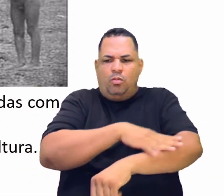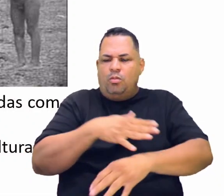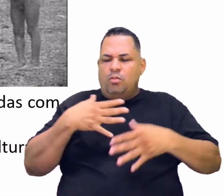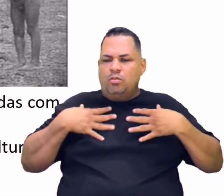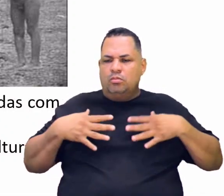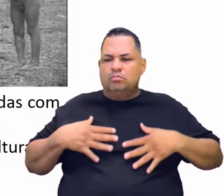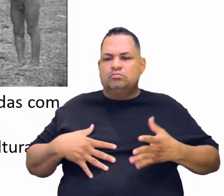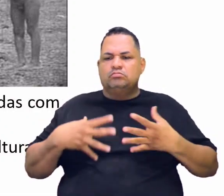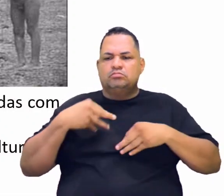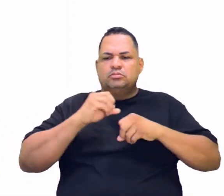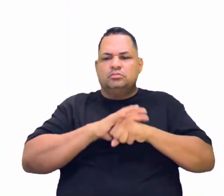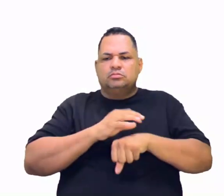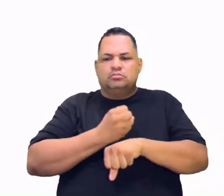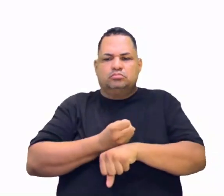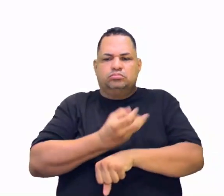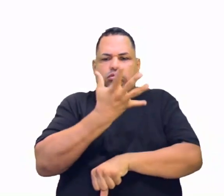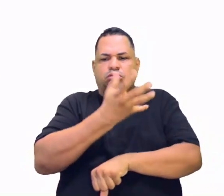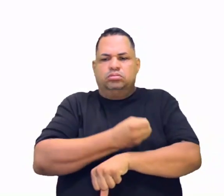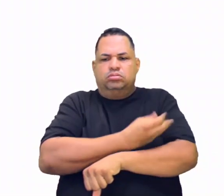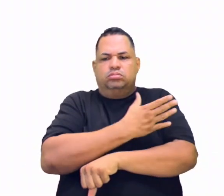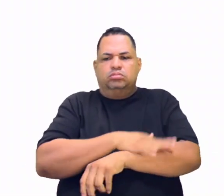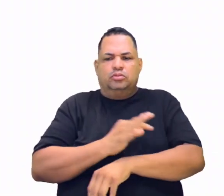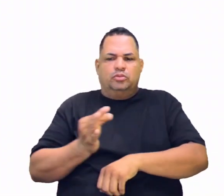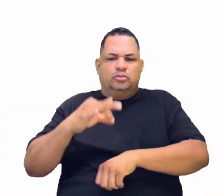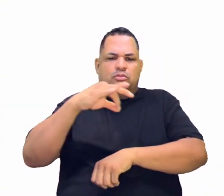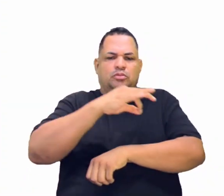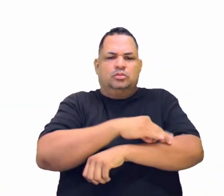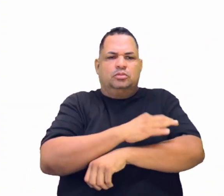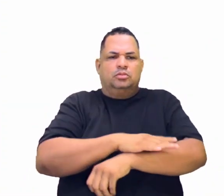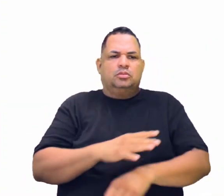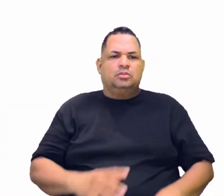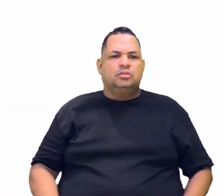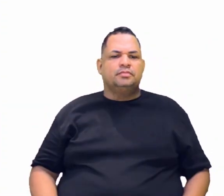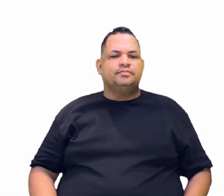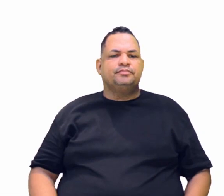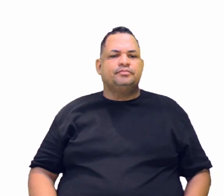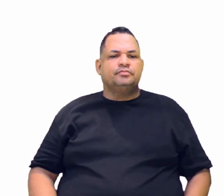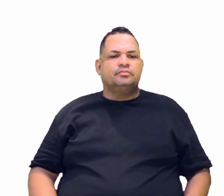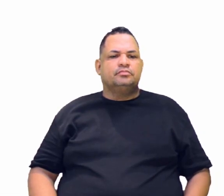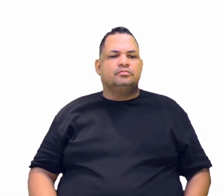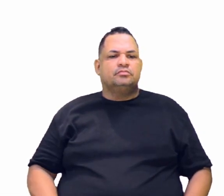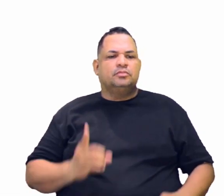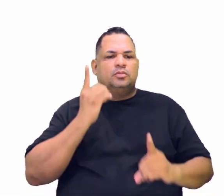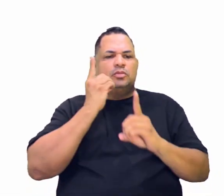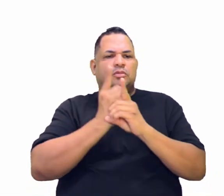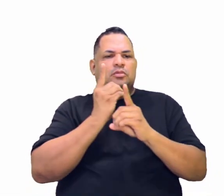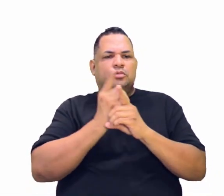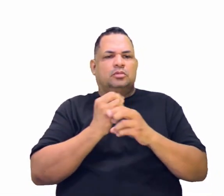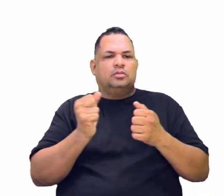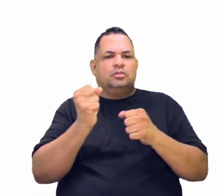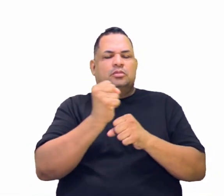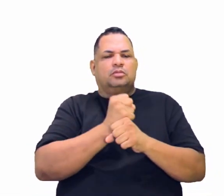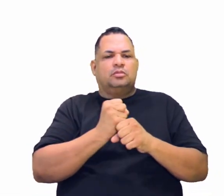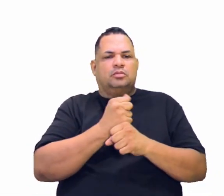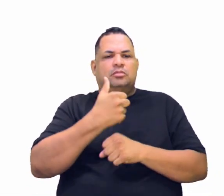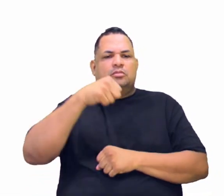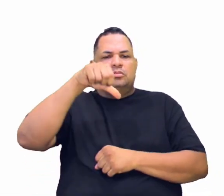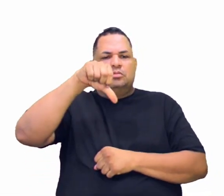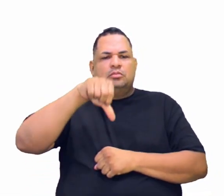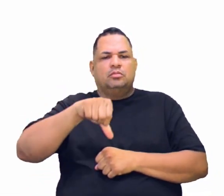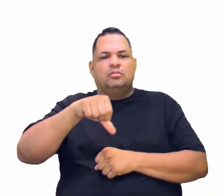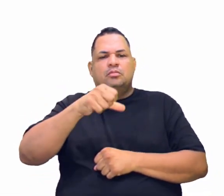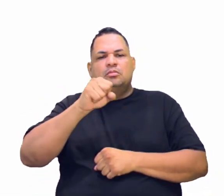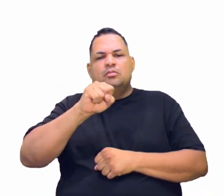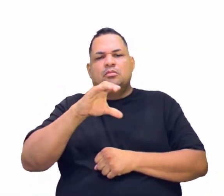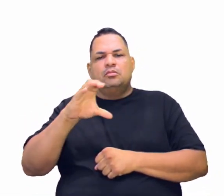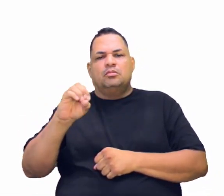para afugentar os mosquitos. E aqui foi descoberto em 1990 a etnia,